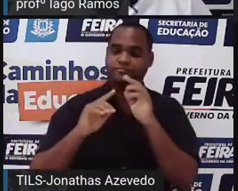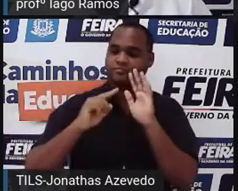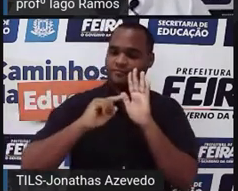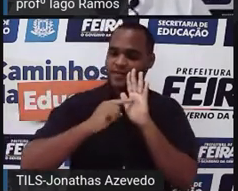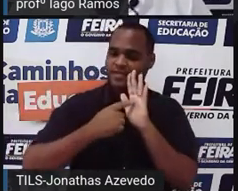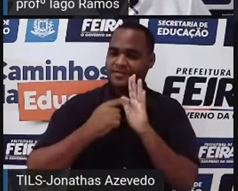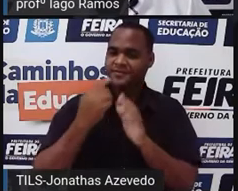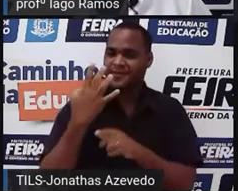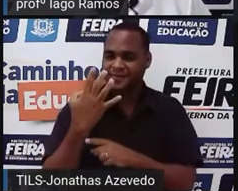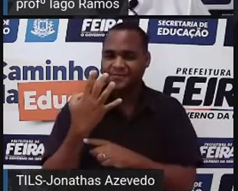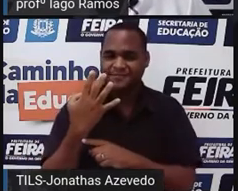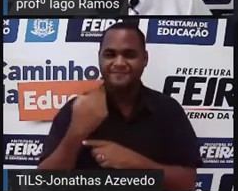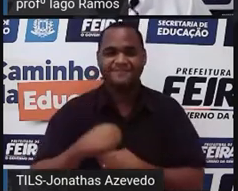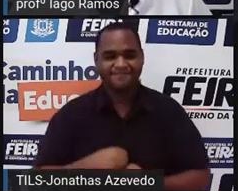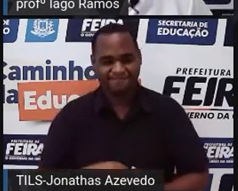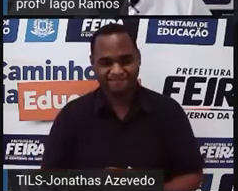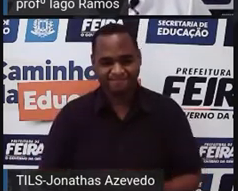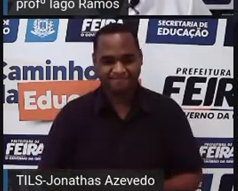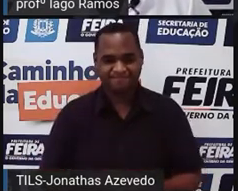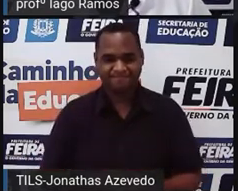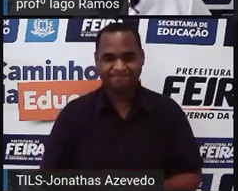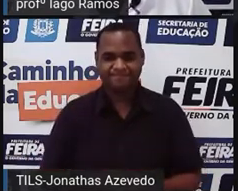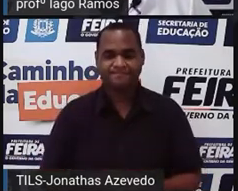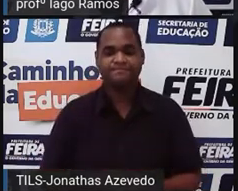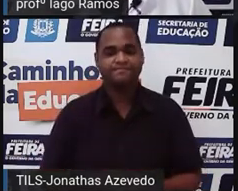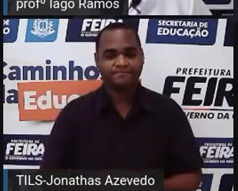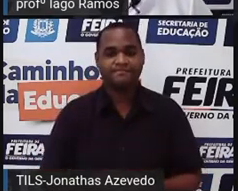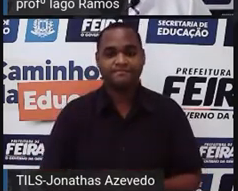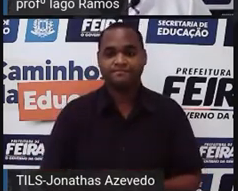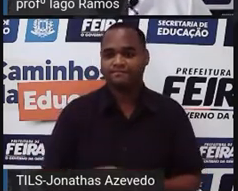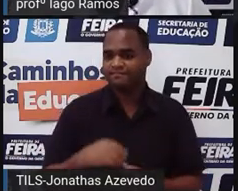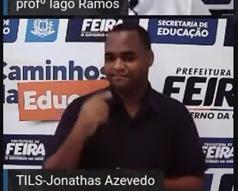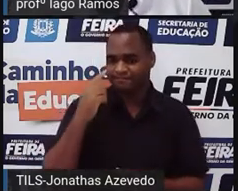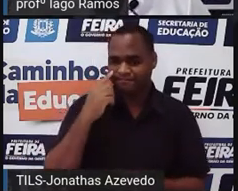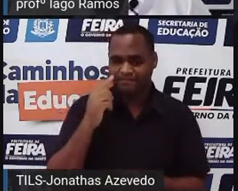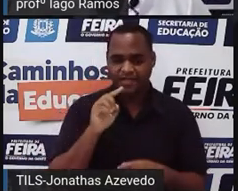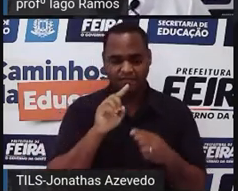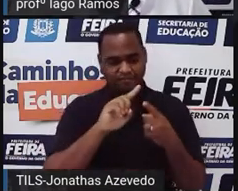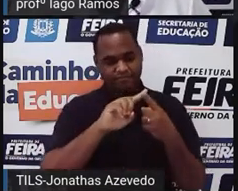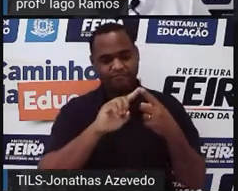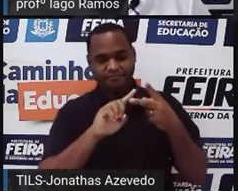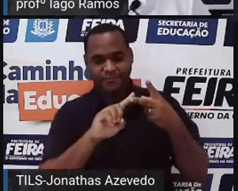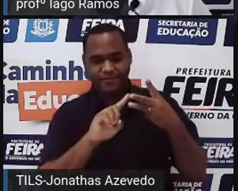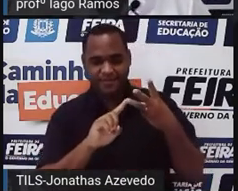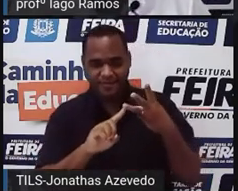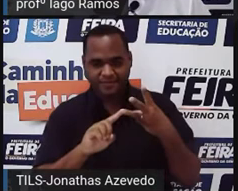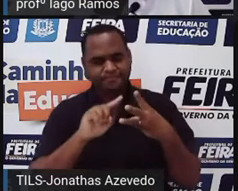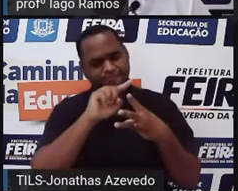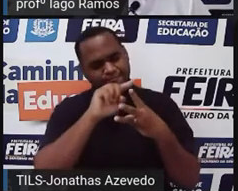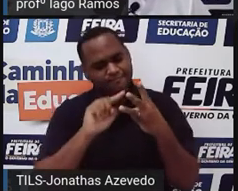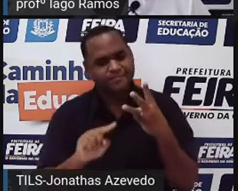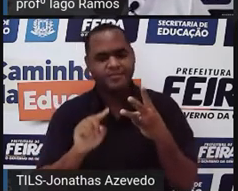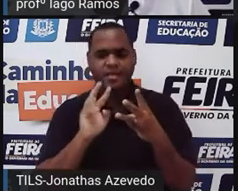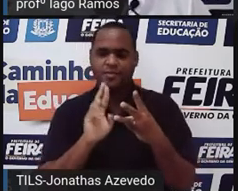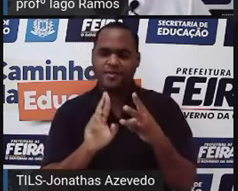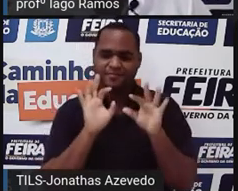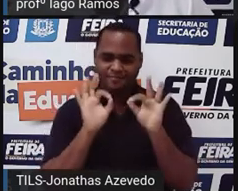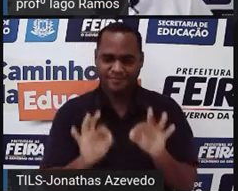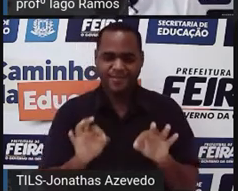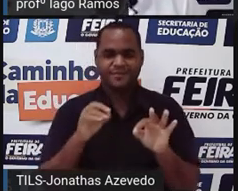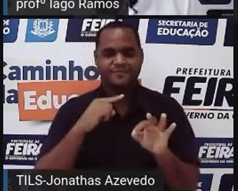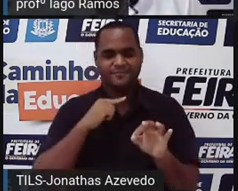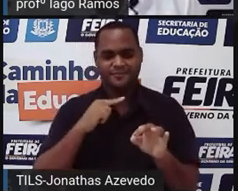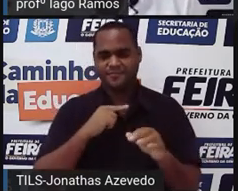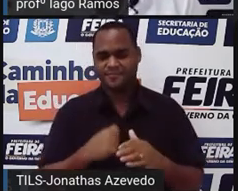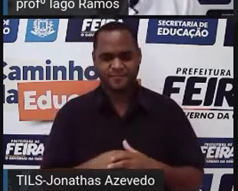vezes 4, tá? Então, uma daquelas três opções é o resultado correto para essa expressão.